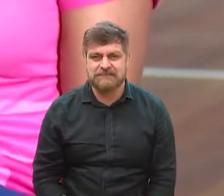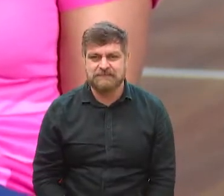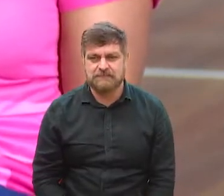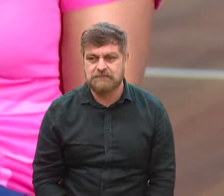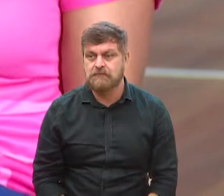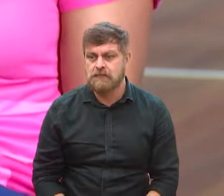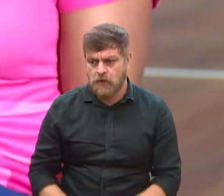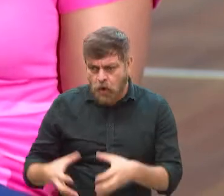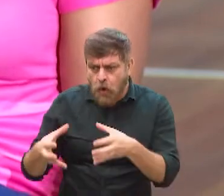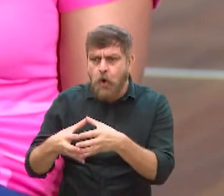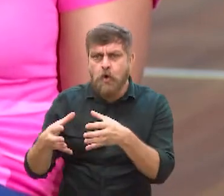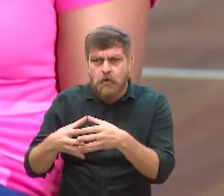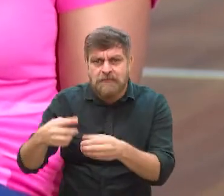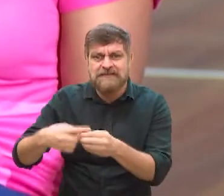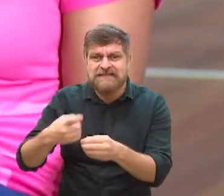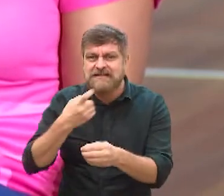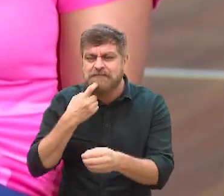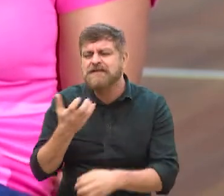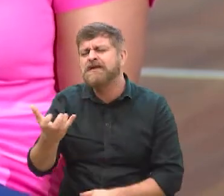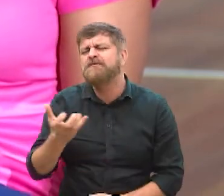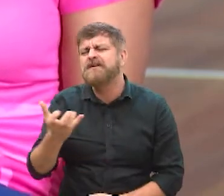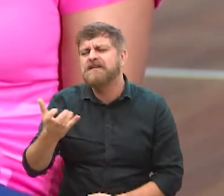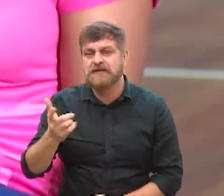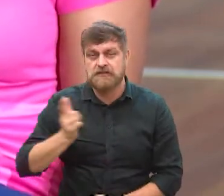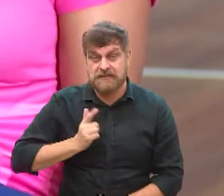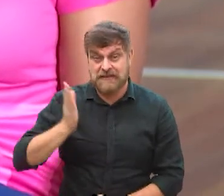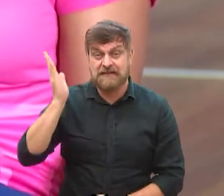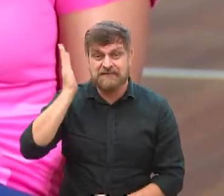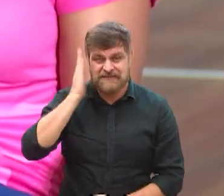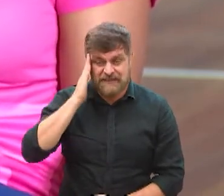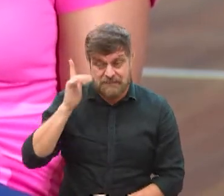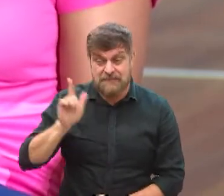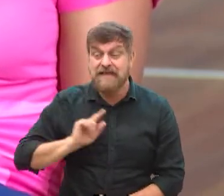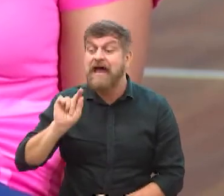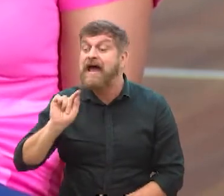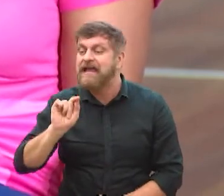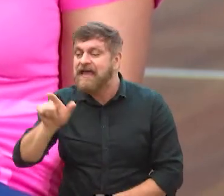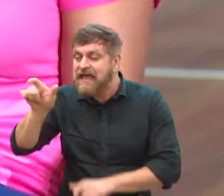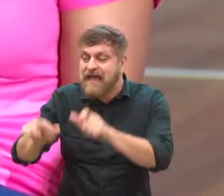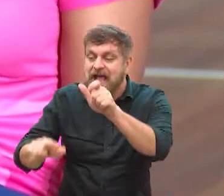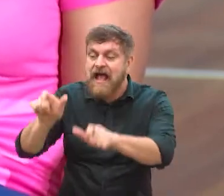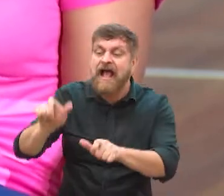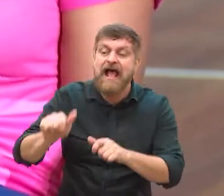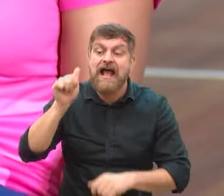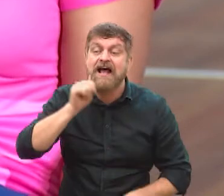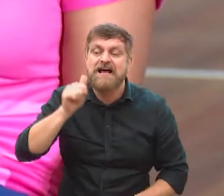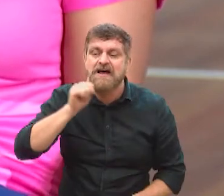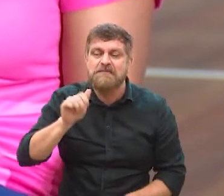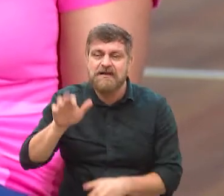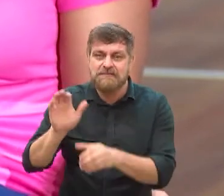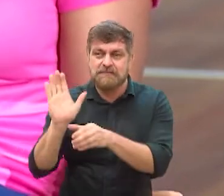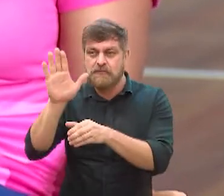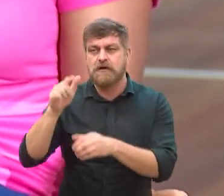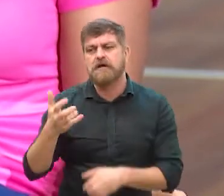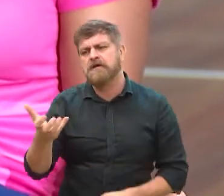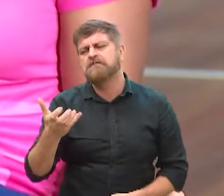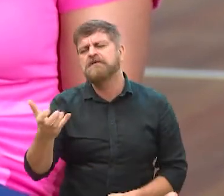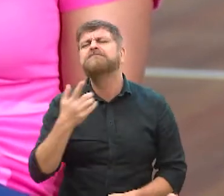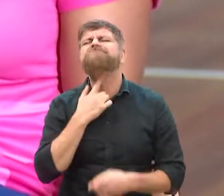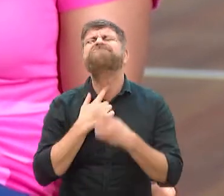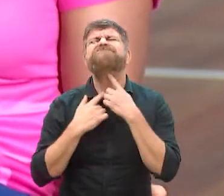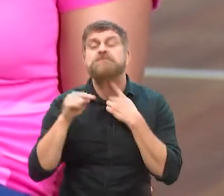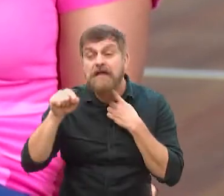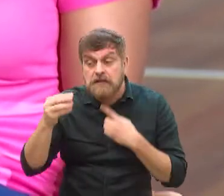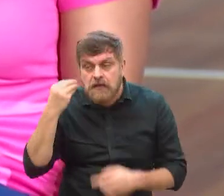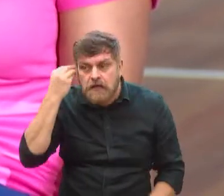Era um time que eu queria, né, tá aqui. Eu já sabia de algumas jogadoras que iam estar aqui e jogar com essas jogadoras que